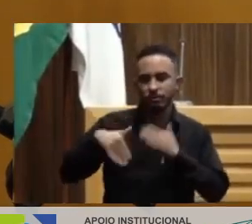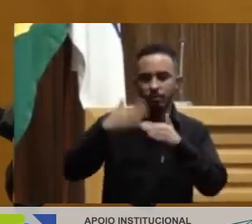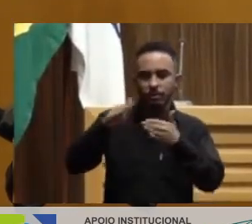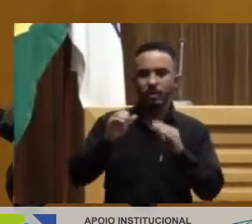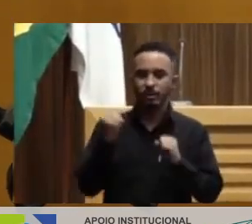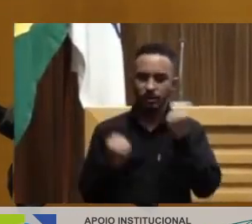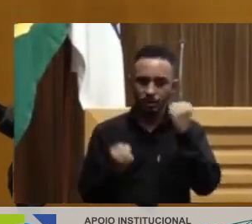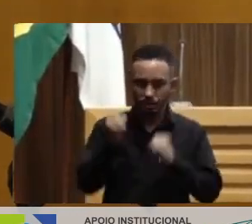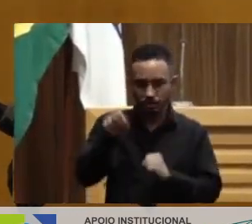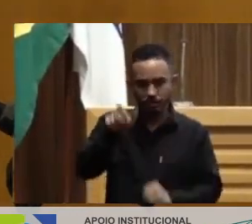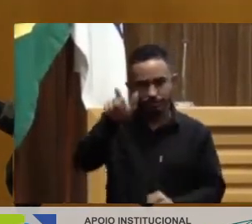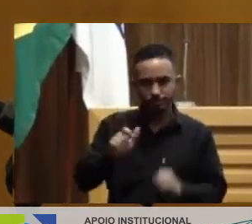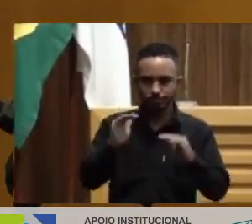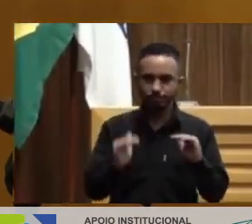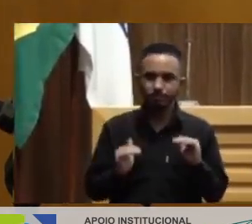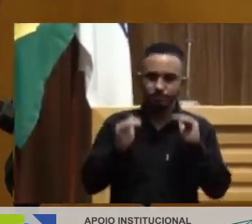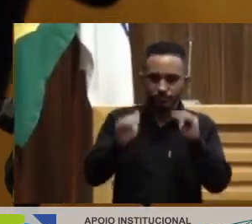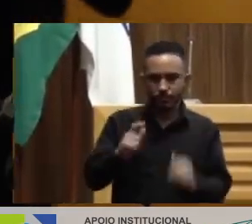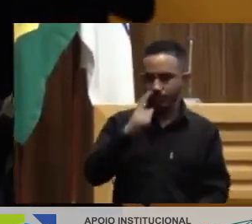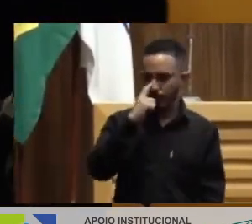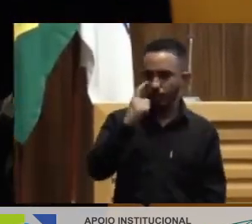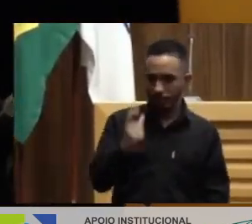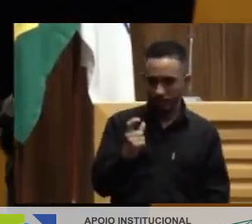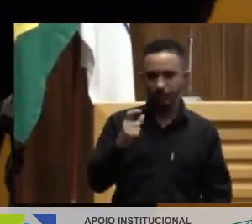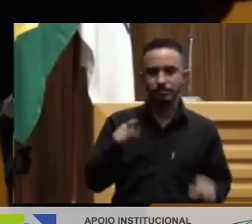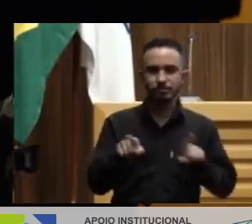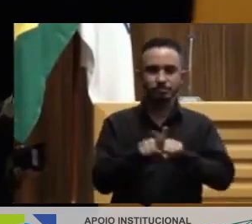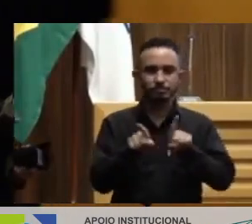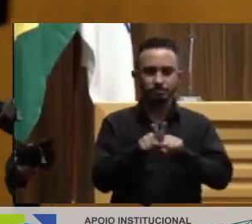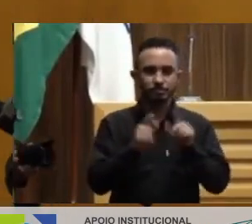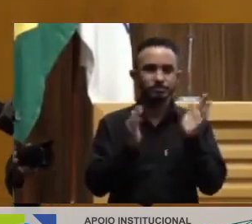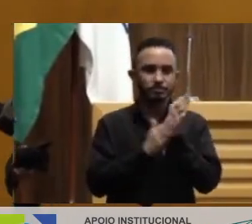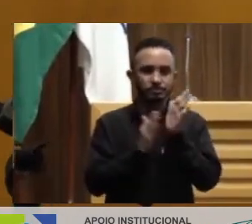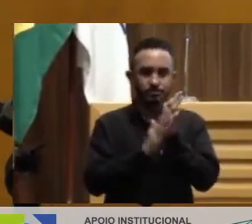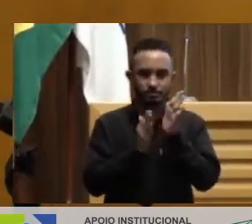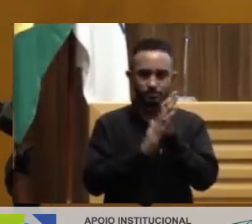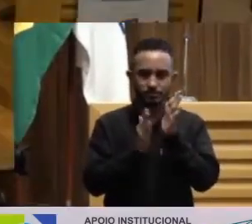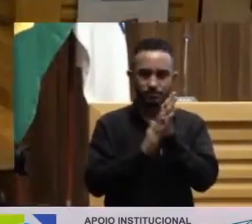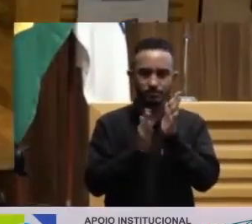Serviços, o excelentíssimo senhor Geraldo Alckmin.